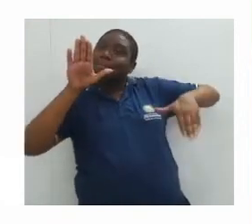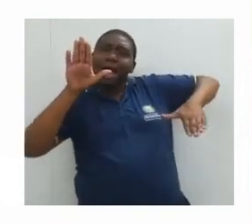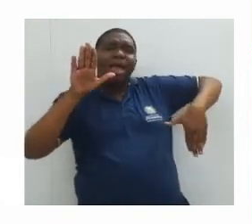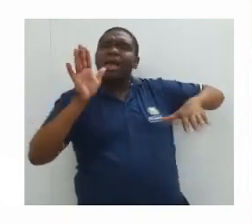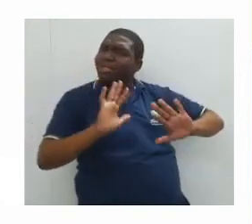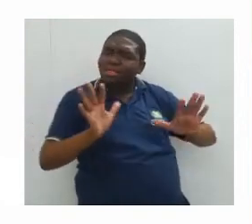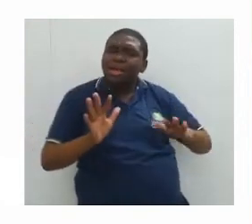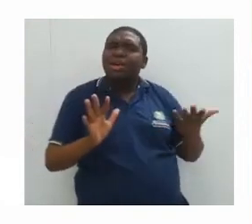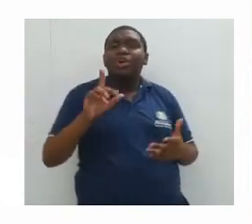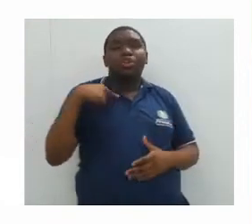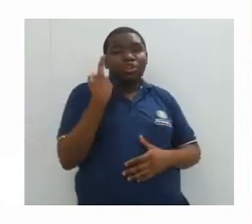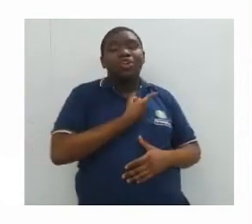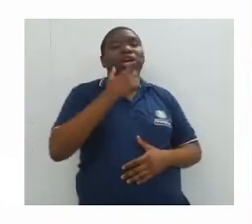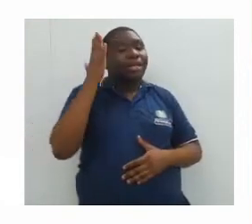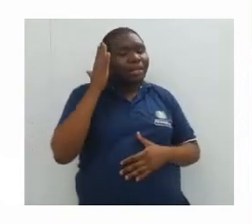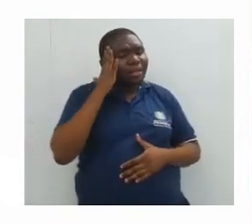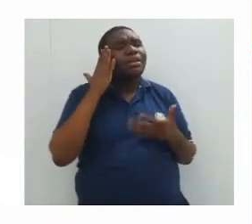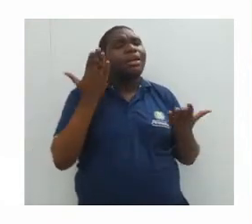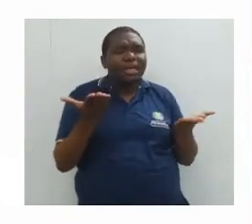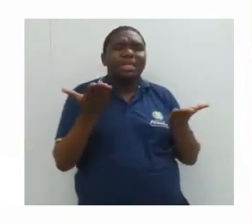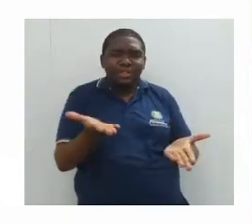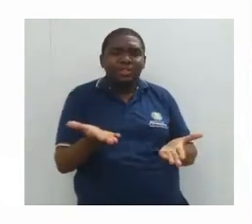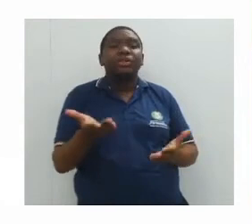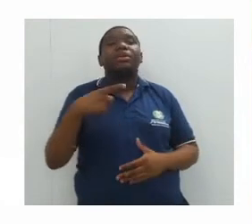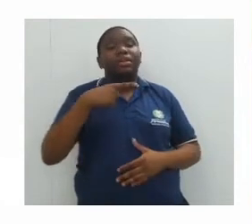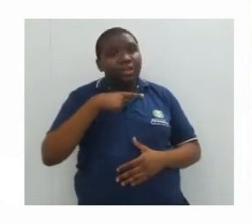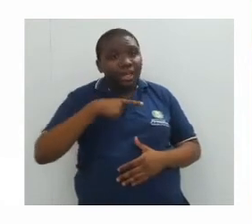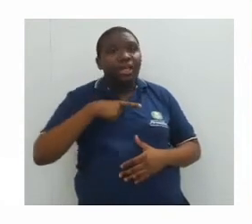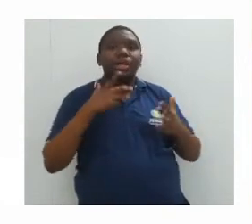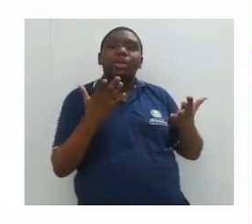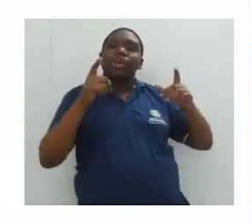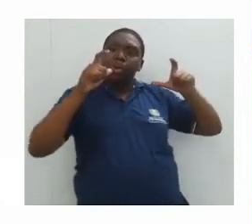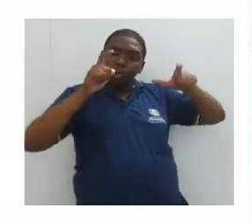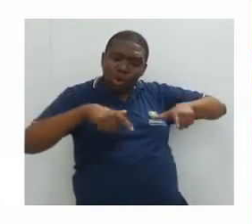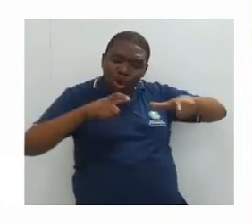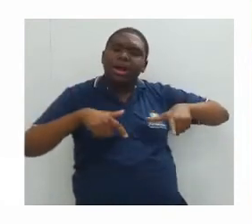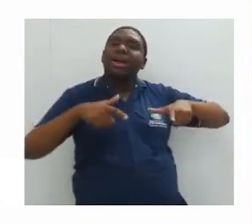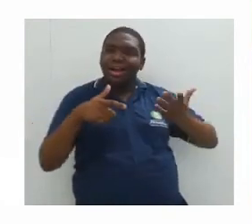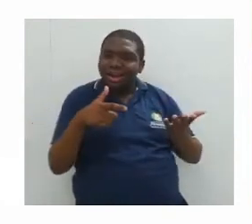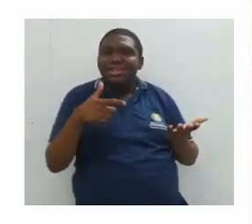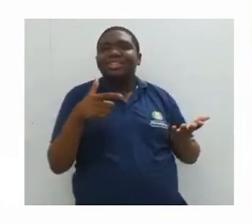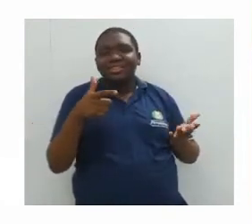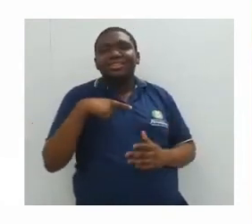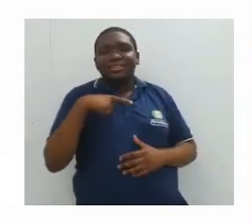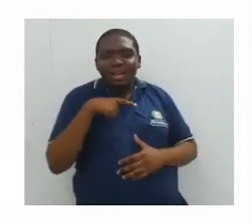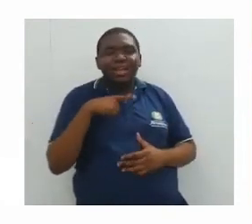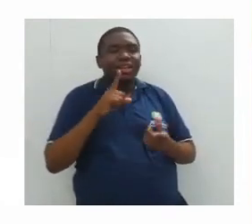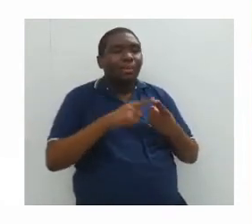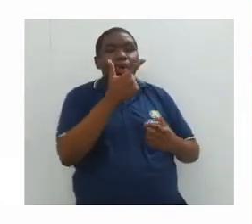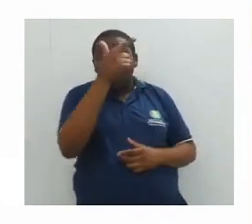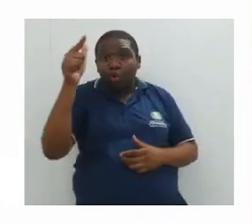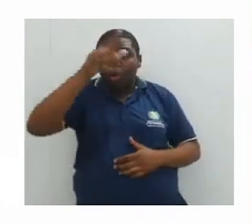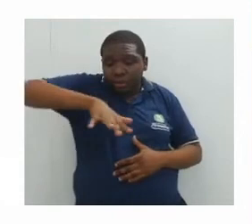muito importante que a gente consiga entender. Que existem locais, quilombos, outras